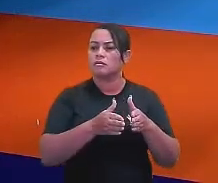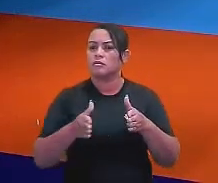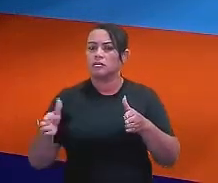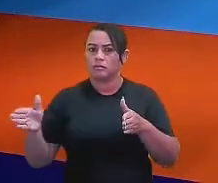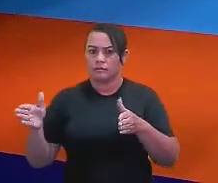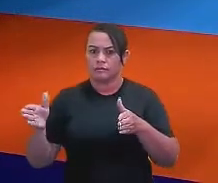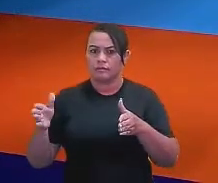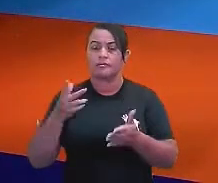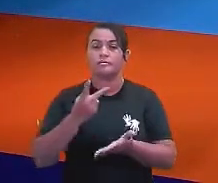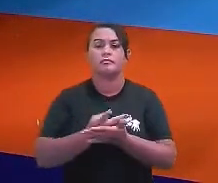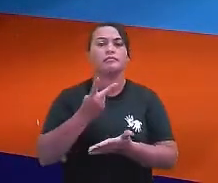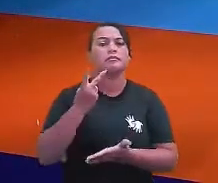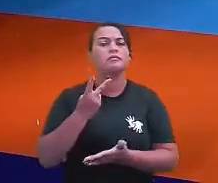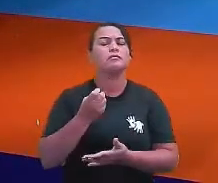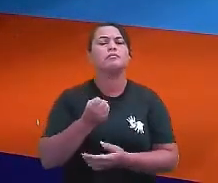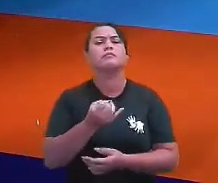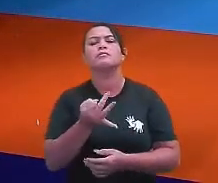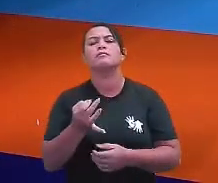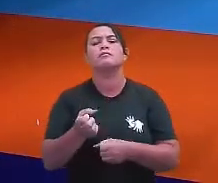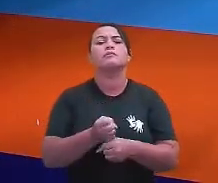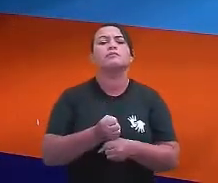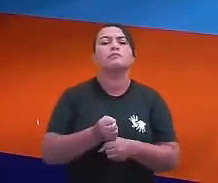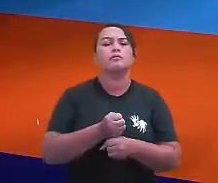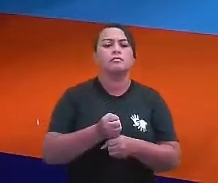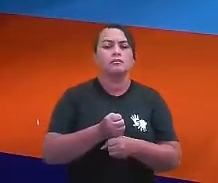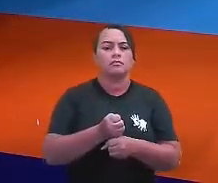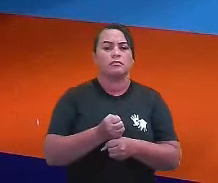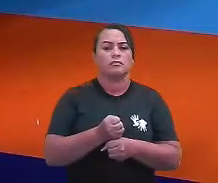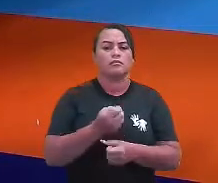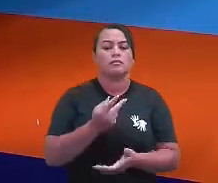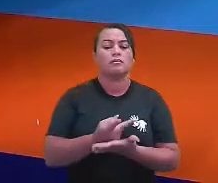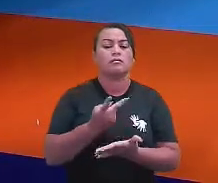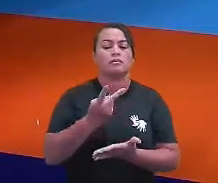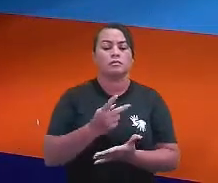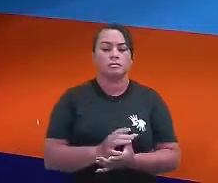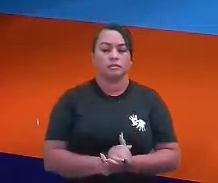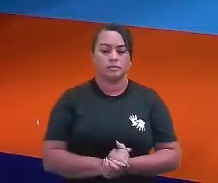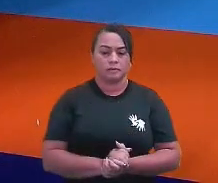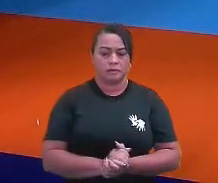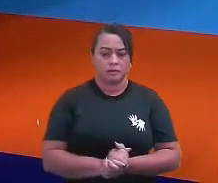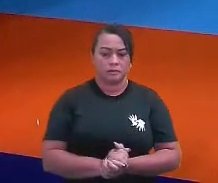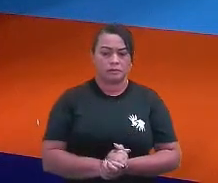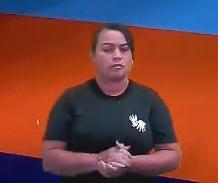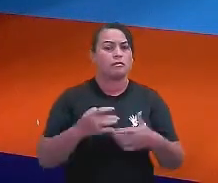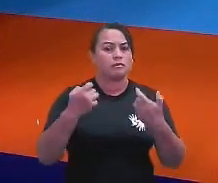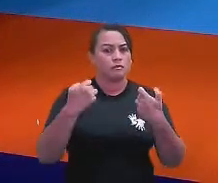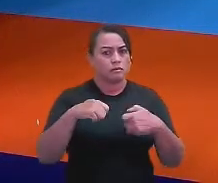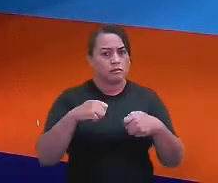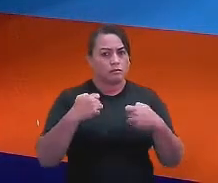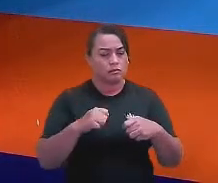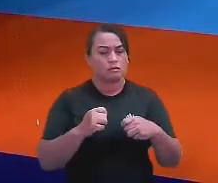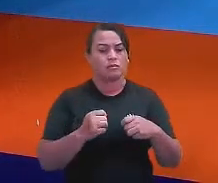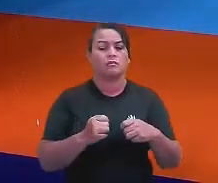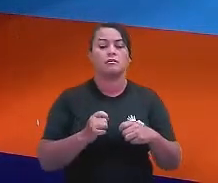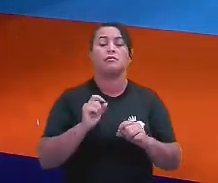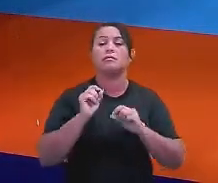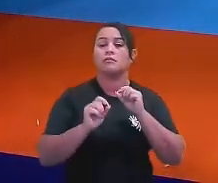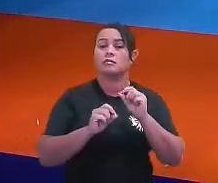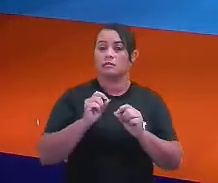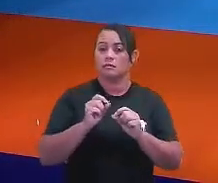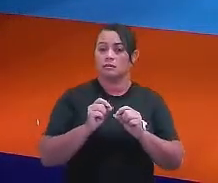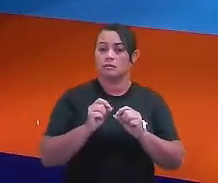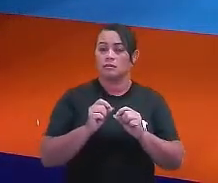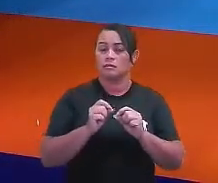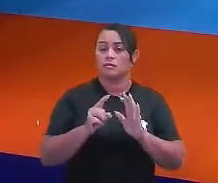ocorreu, né? Há quantos anos esse fato ocorreu? Então, a gente precisa fazer a subtração.